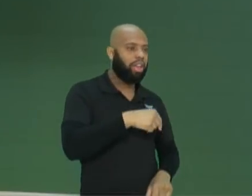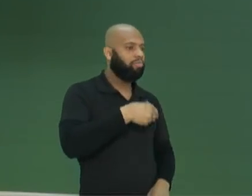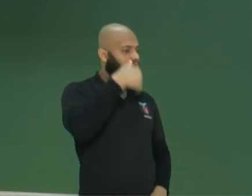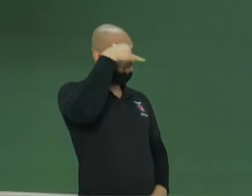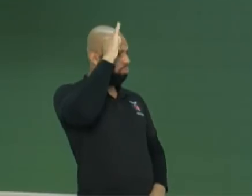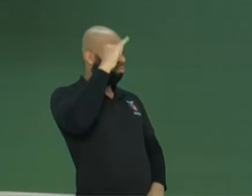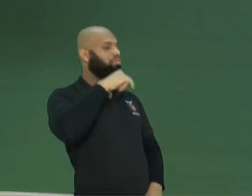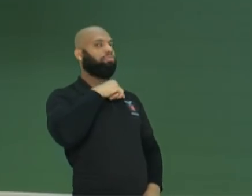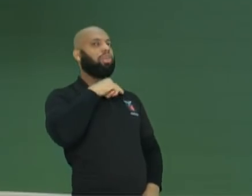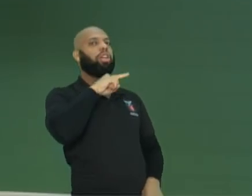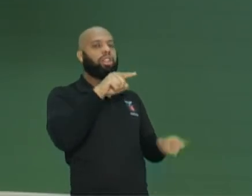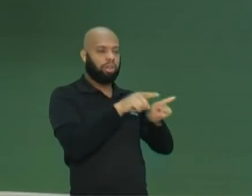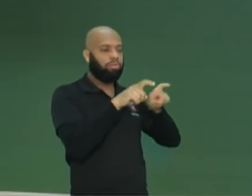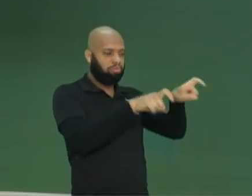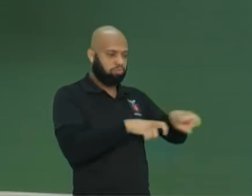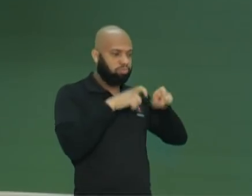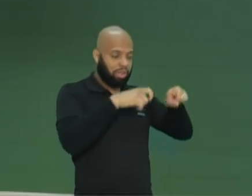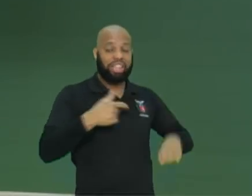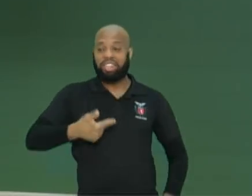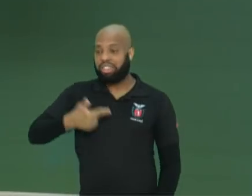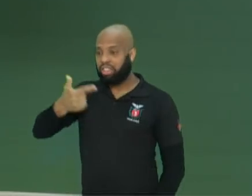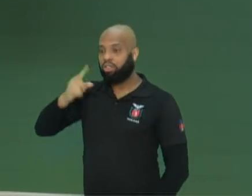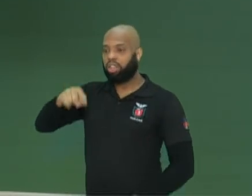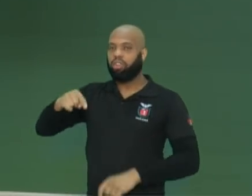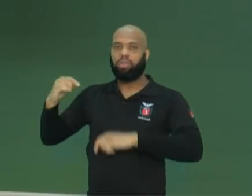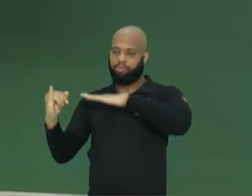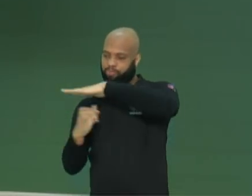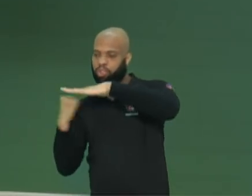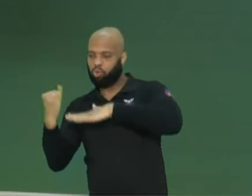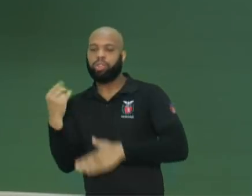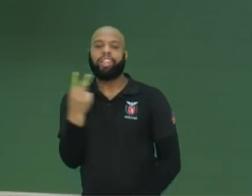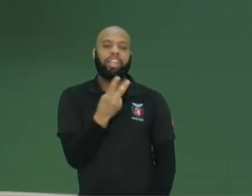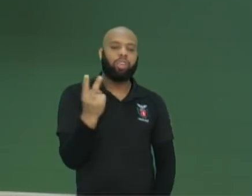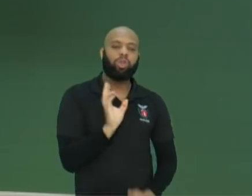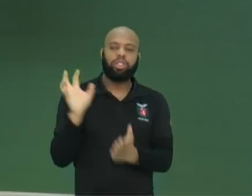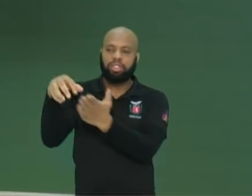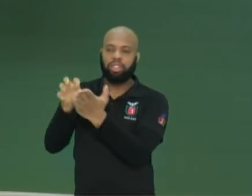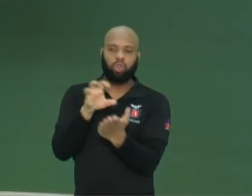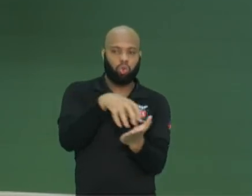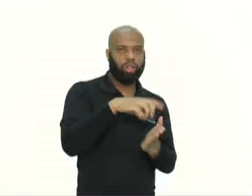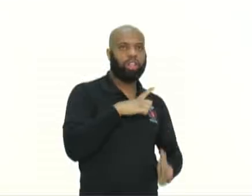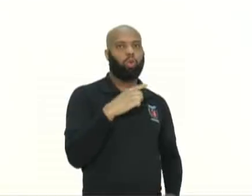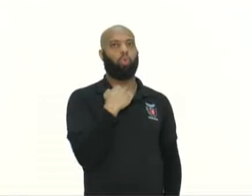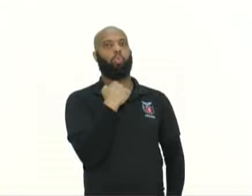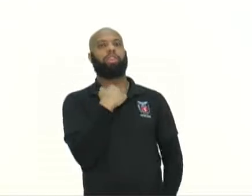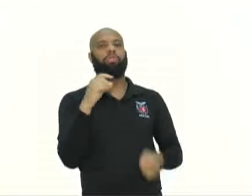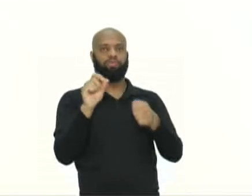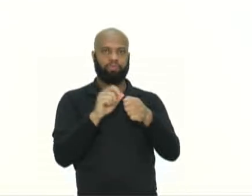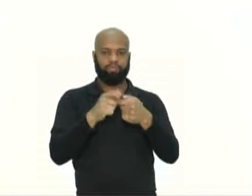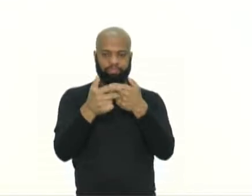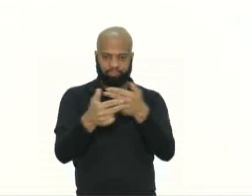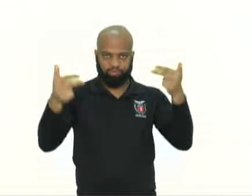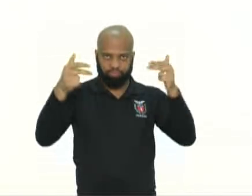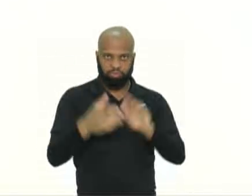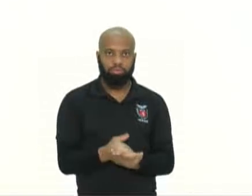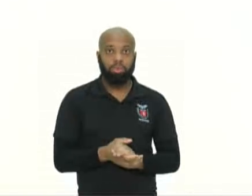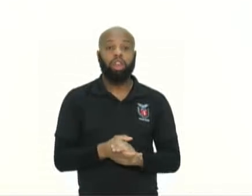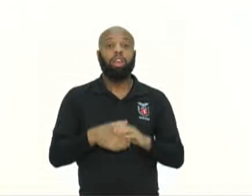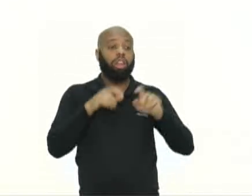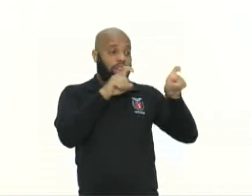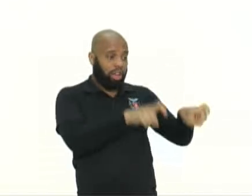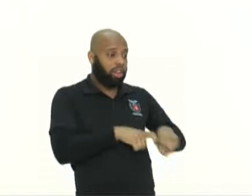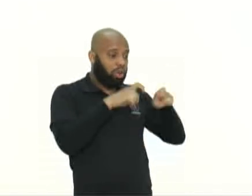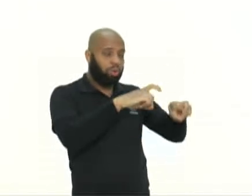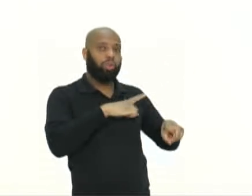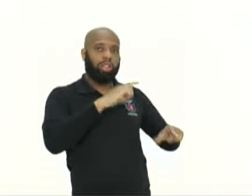indústria. É nesses dois setores que a região está mais ocupada ali, né? A agricultura em alguns estados é favorecida